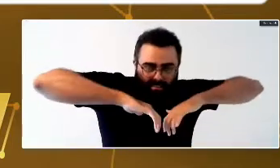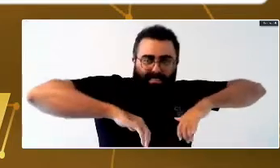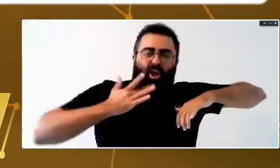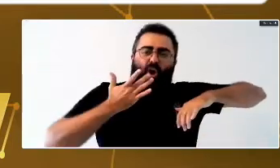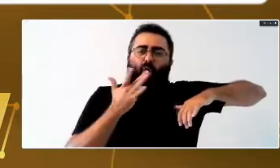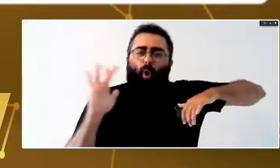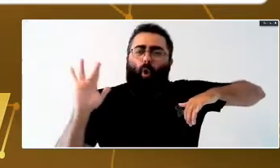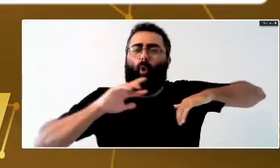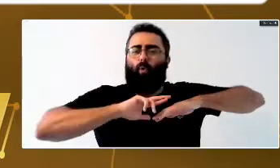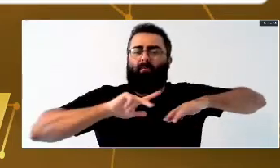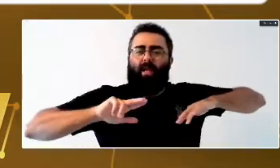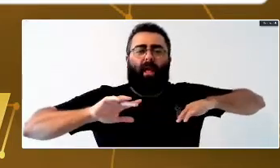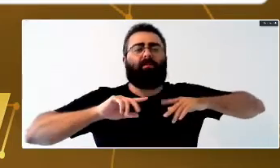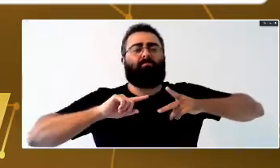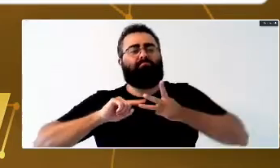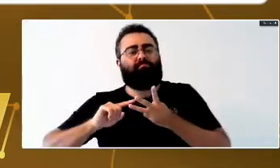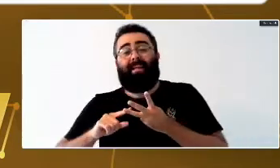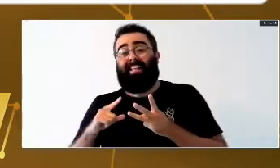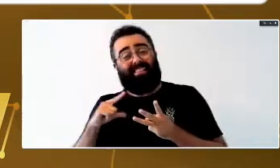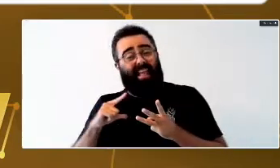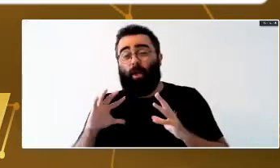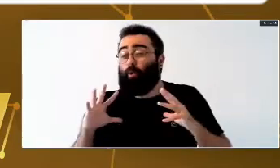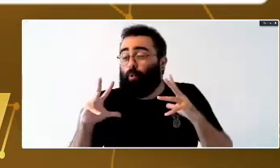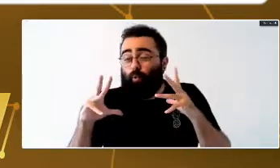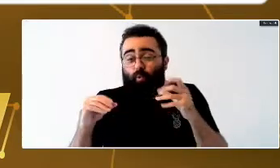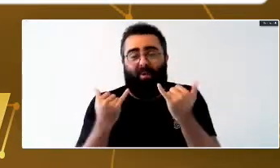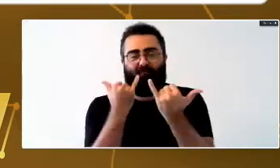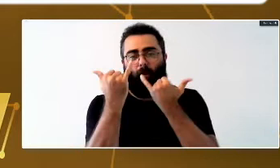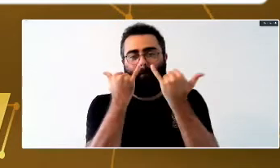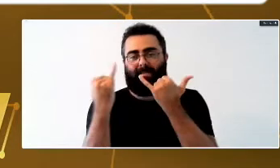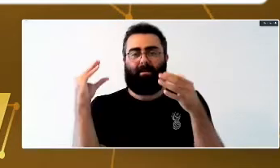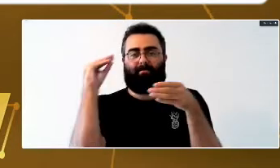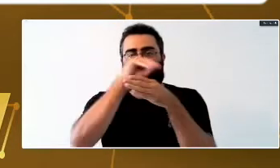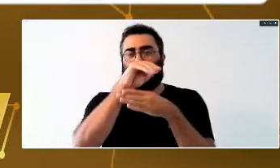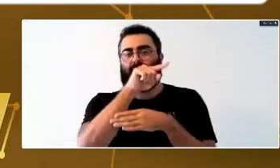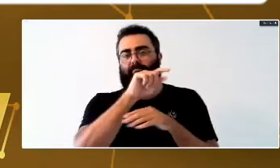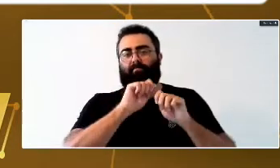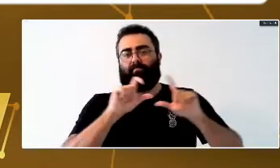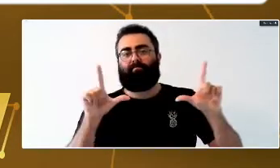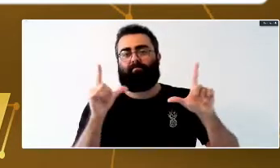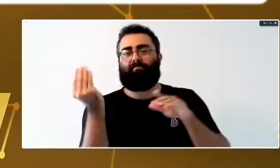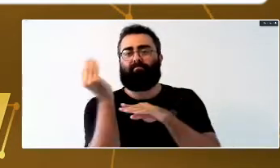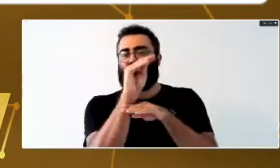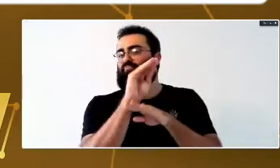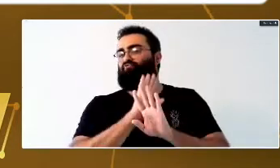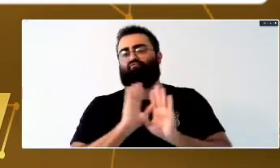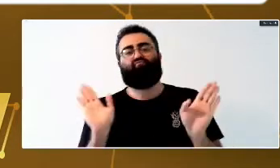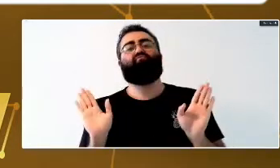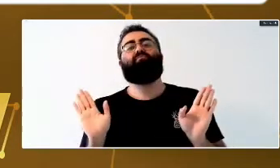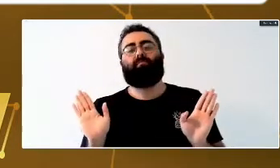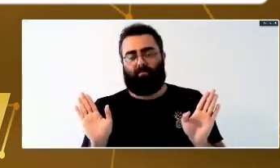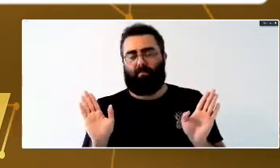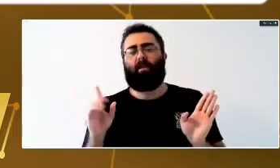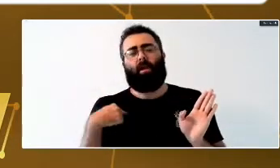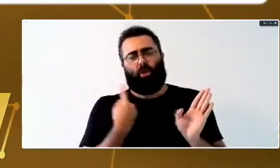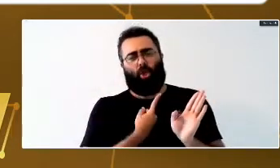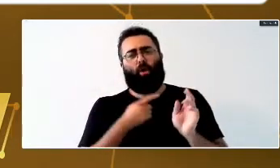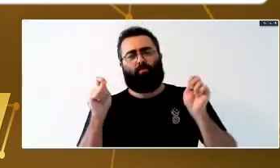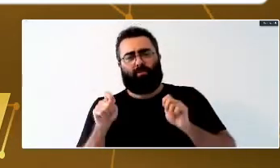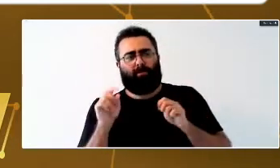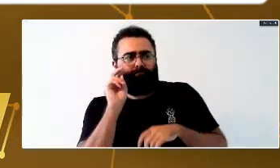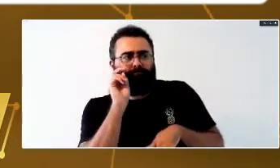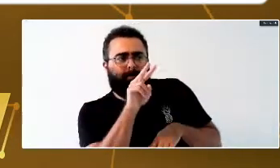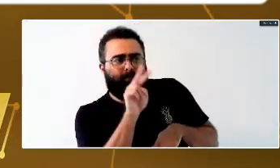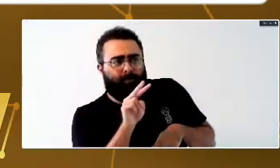gente fazer uma análise preliminar de todos os nossos empreendimentos e estudar e dedicar tempo